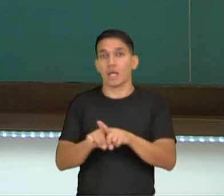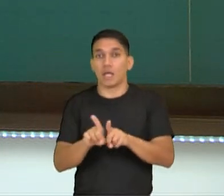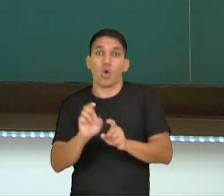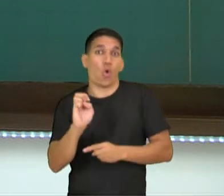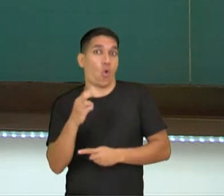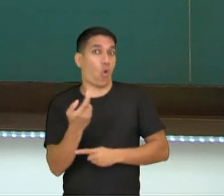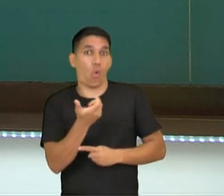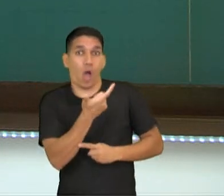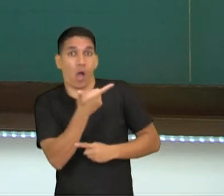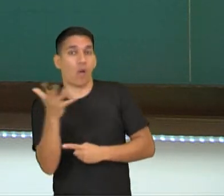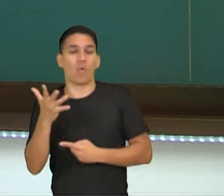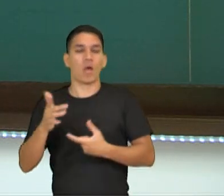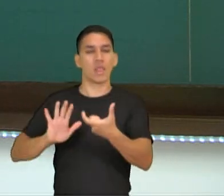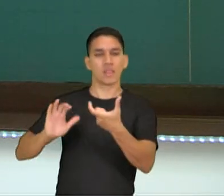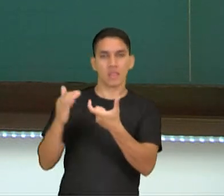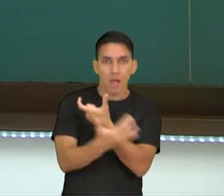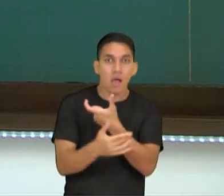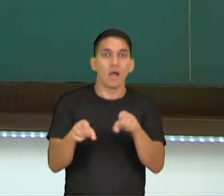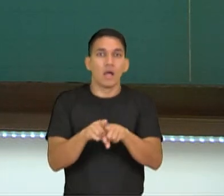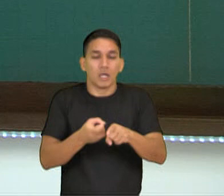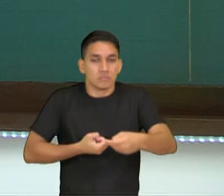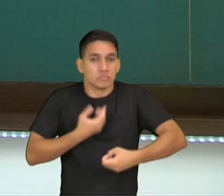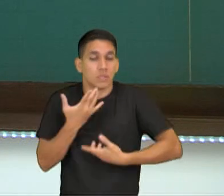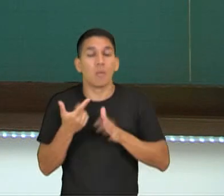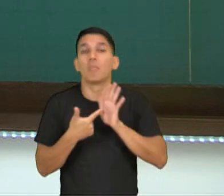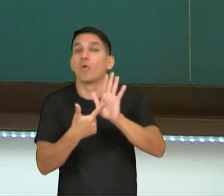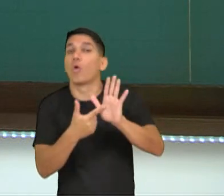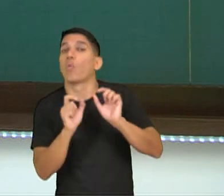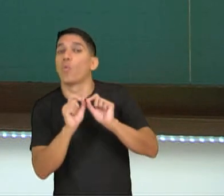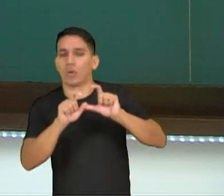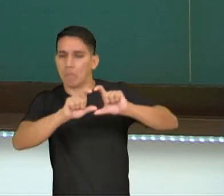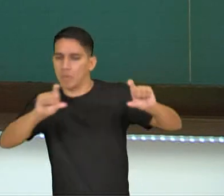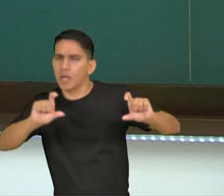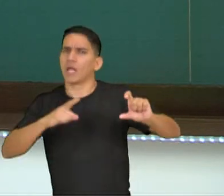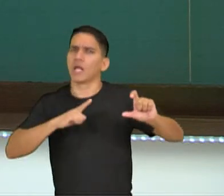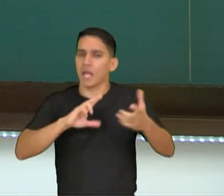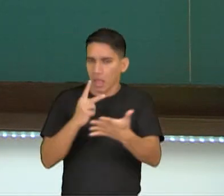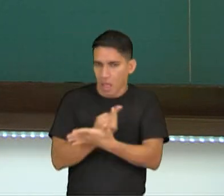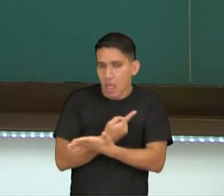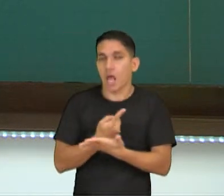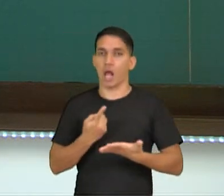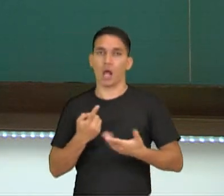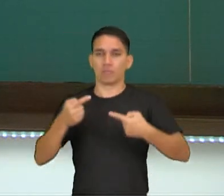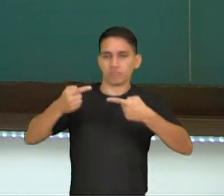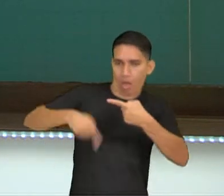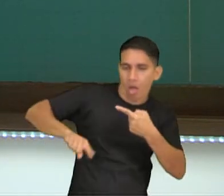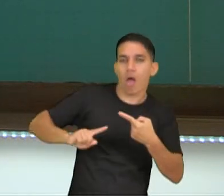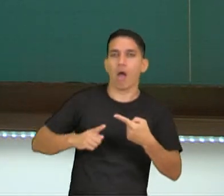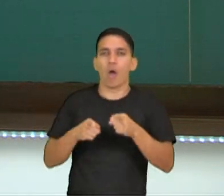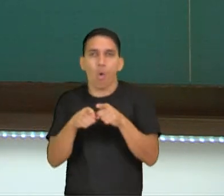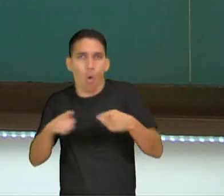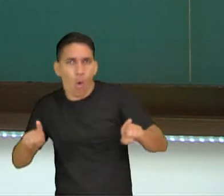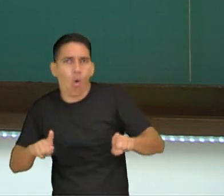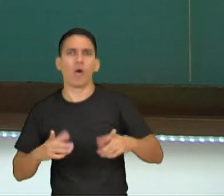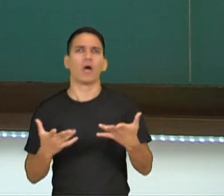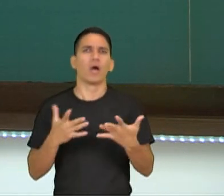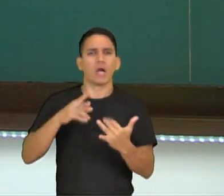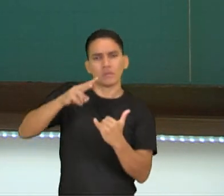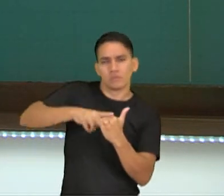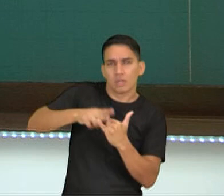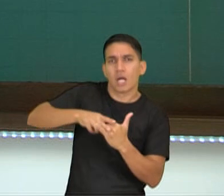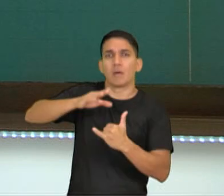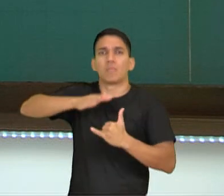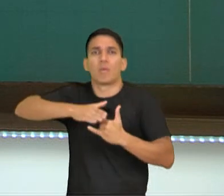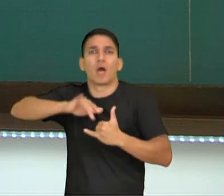alguns termos e expressões, indicando se houve erro de ortografia, concordância, regência verbal, enfim, ele faz a